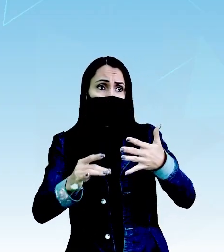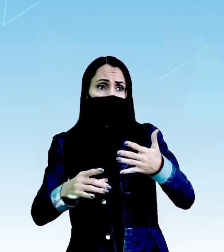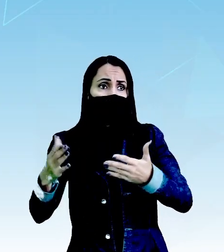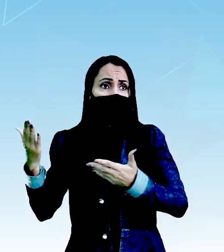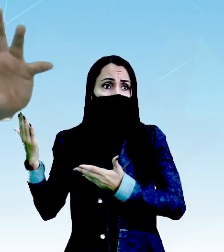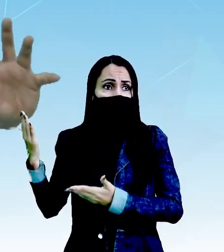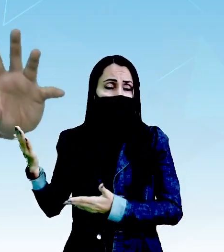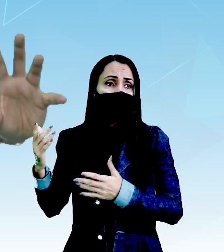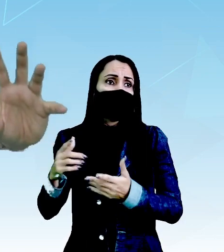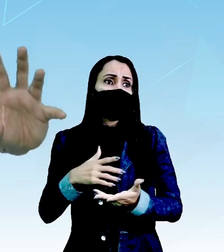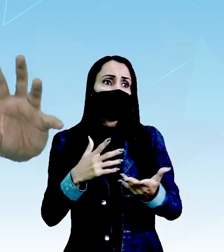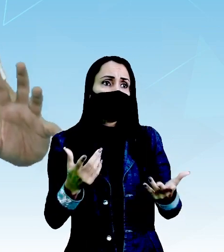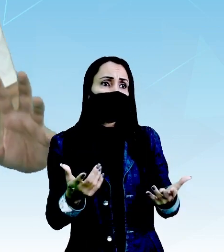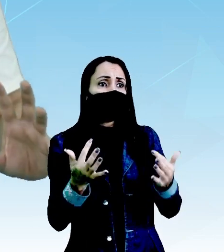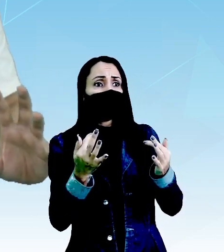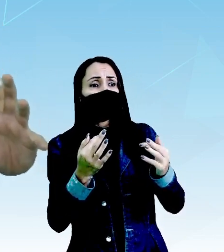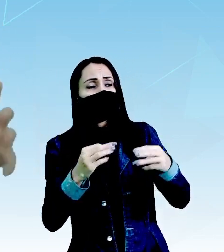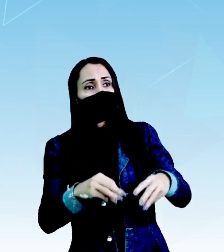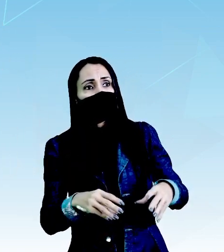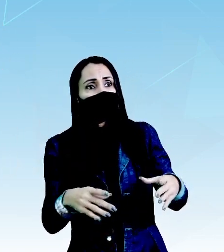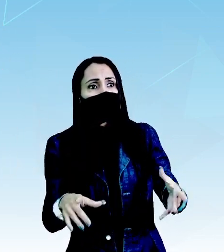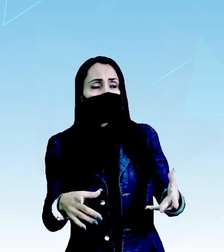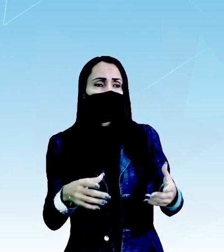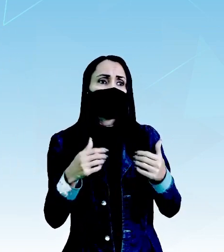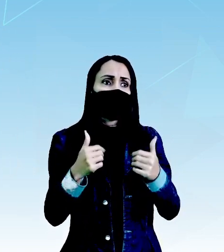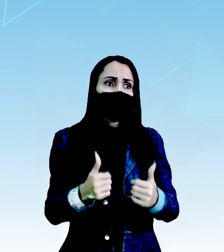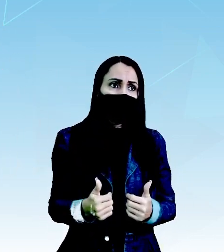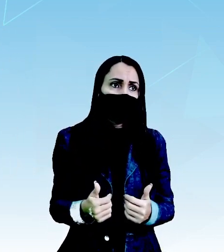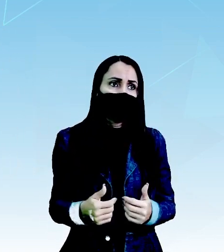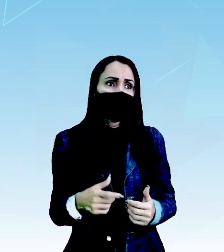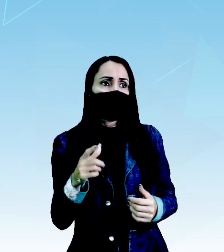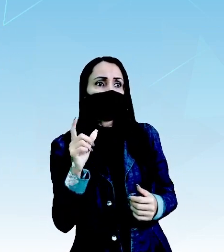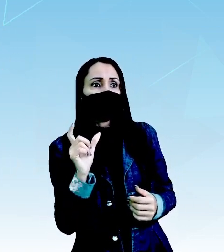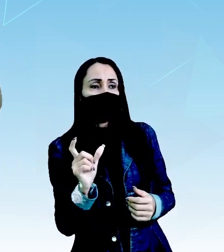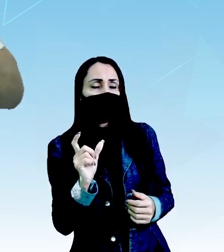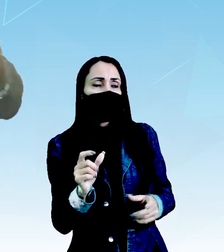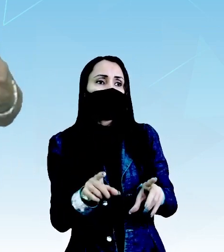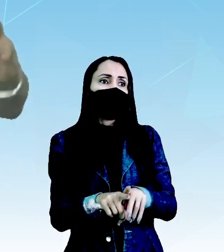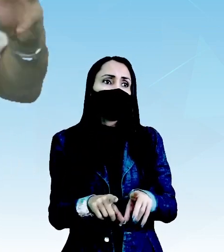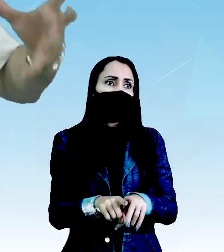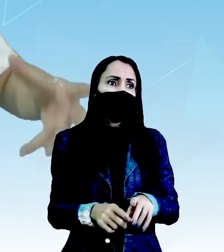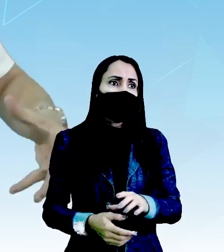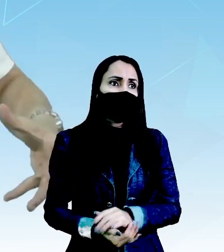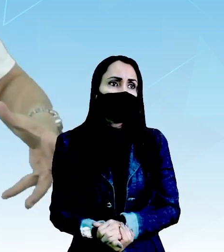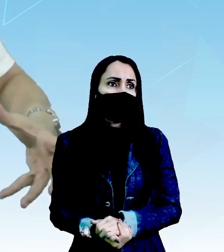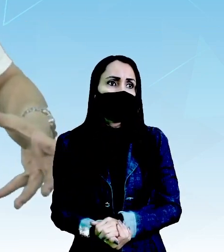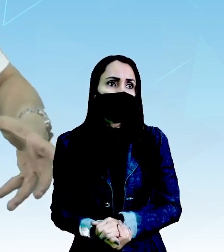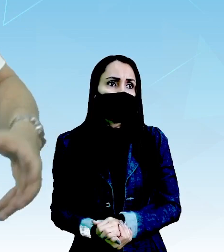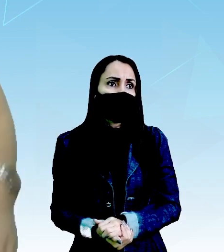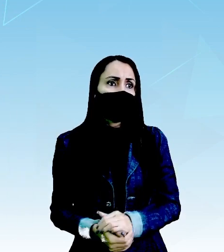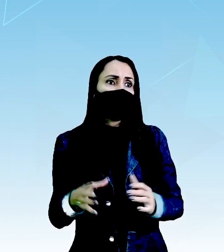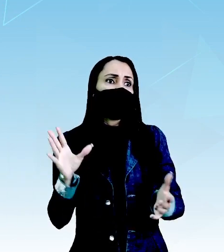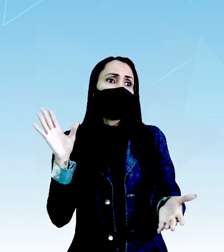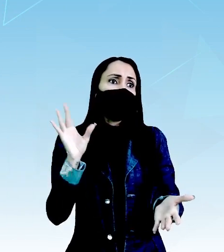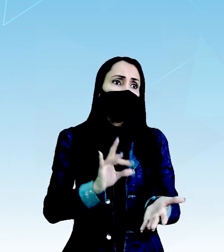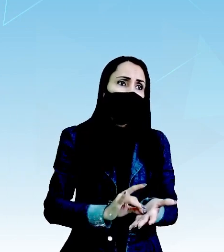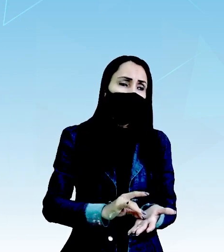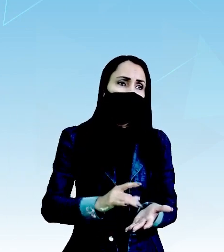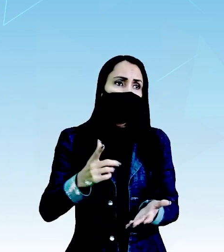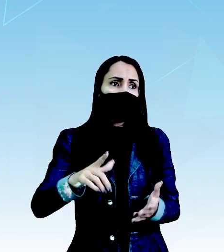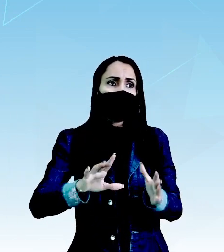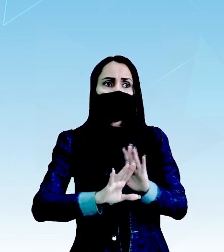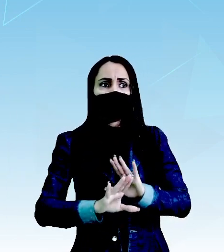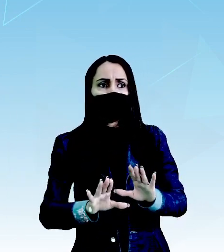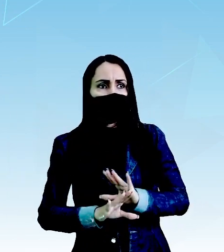justamente o final surpreendente, tudo bem, palavras ambíguas, tudo bem, mas a ofensa ao outro, não.